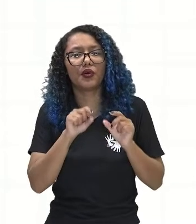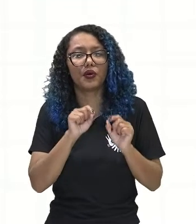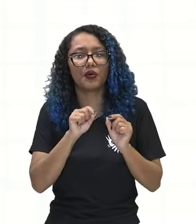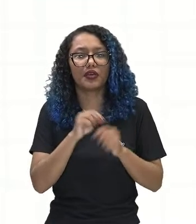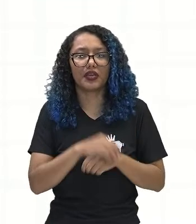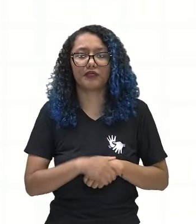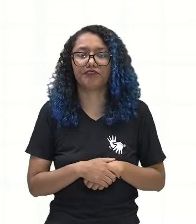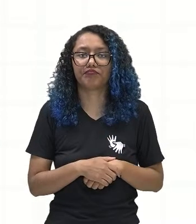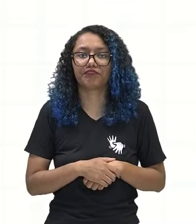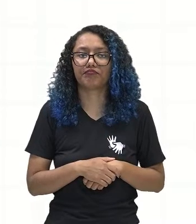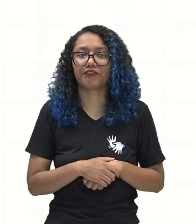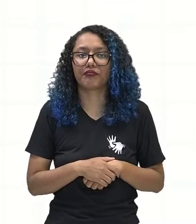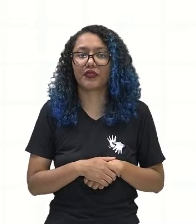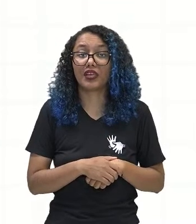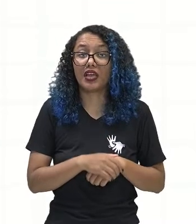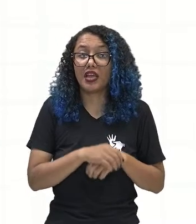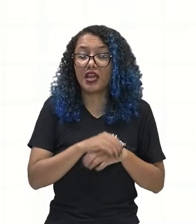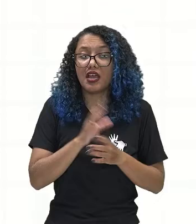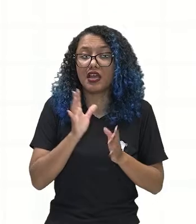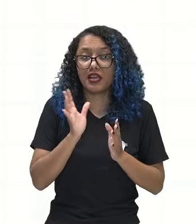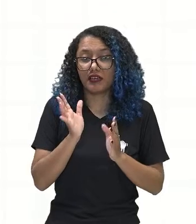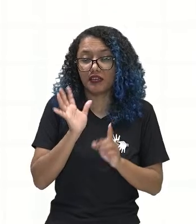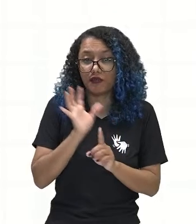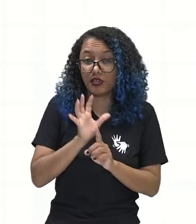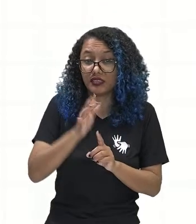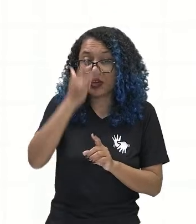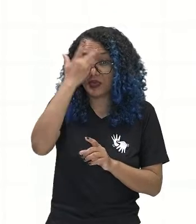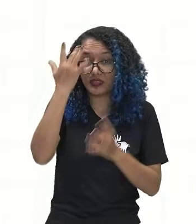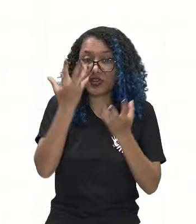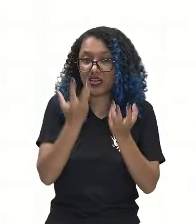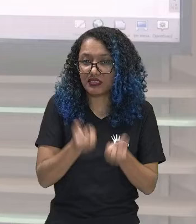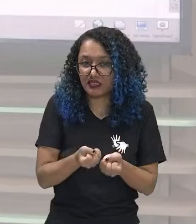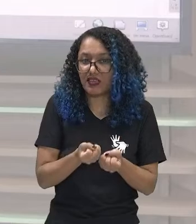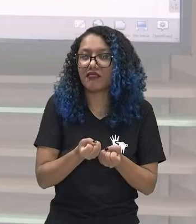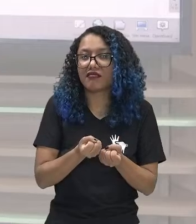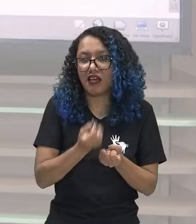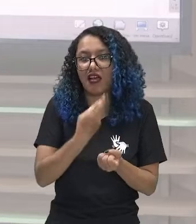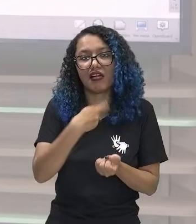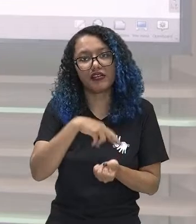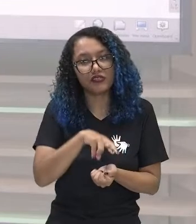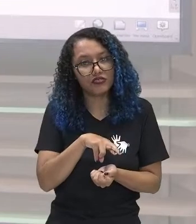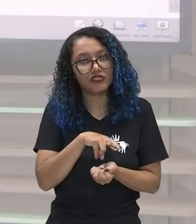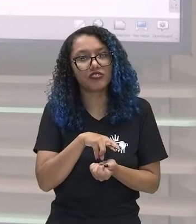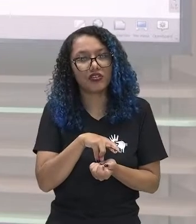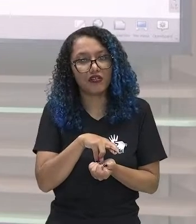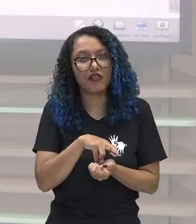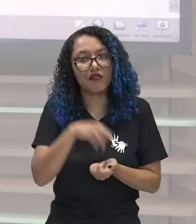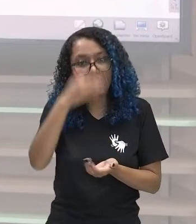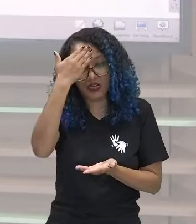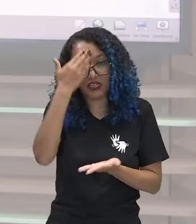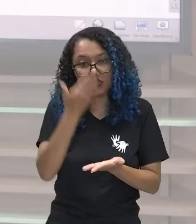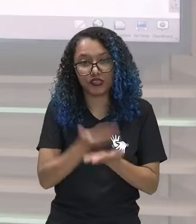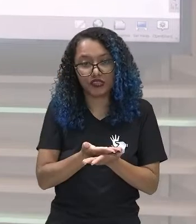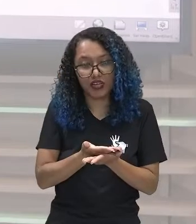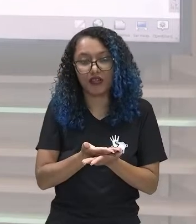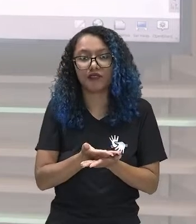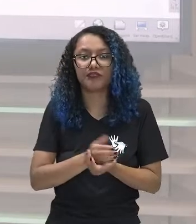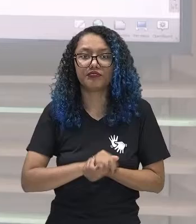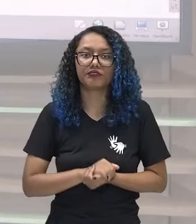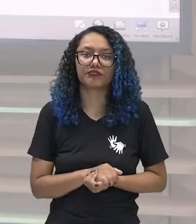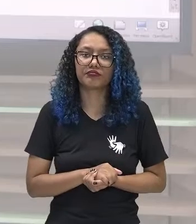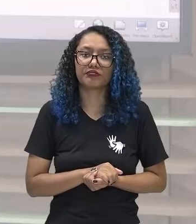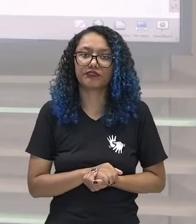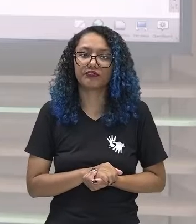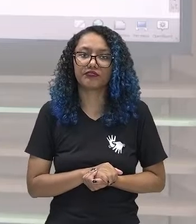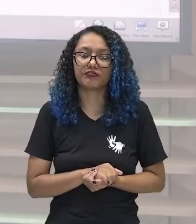seguidores para religiões e seitas, né? Então, esse convencimento, essa persuasão está mais